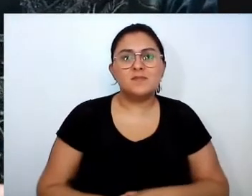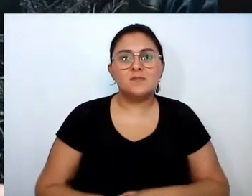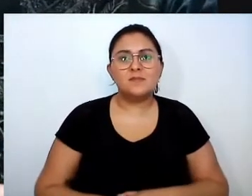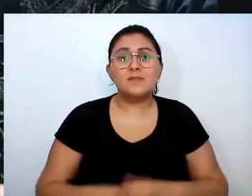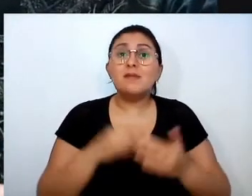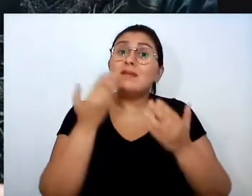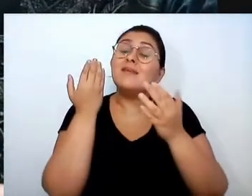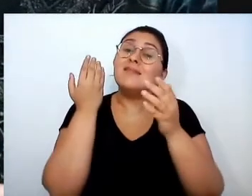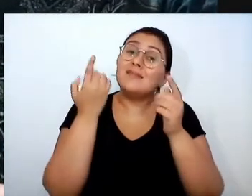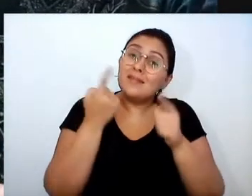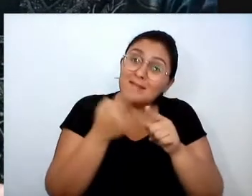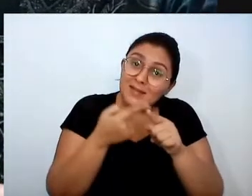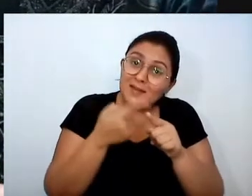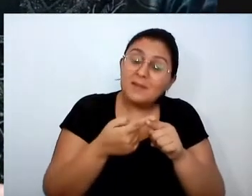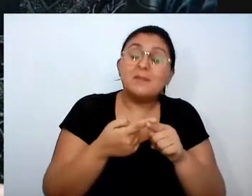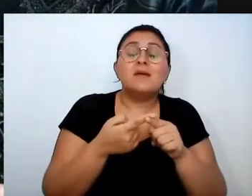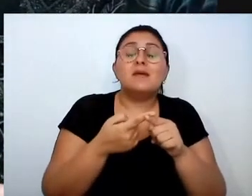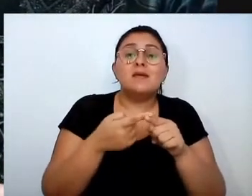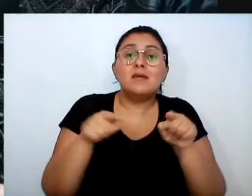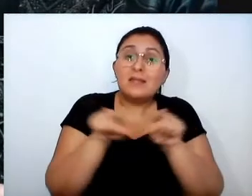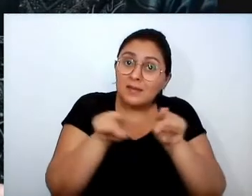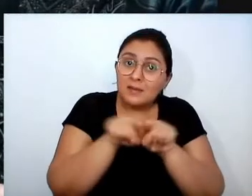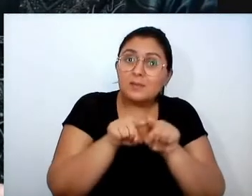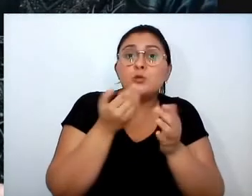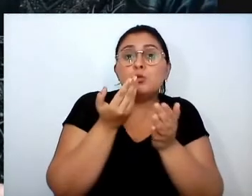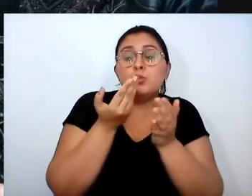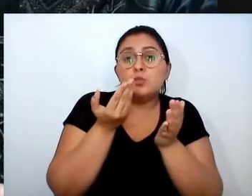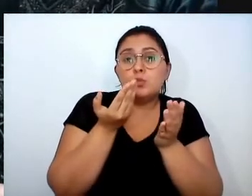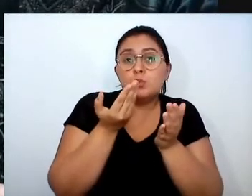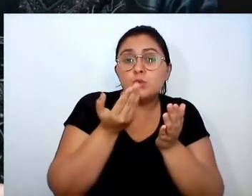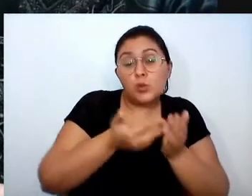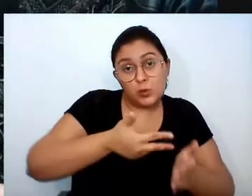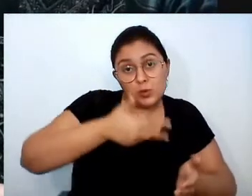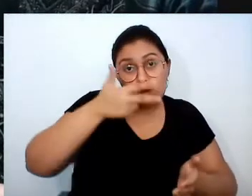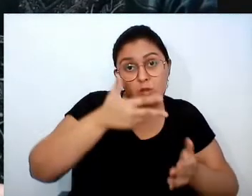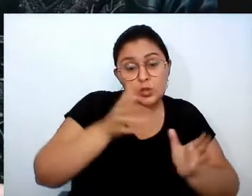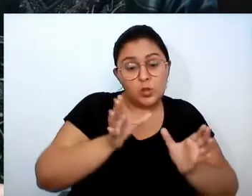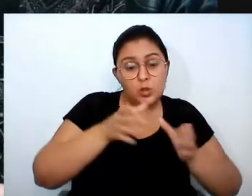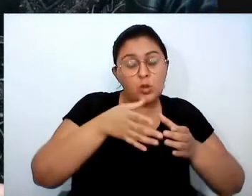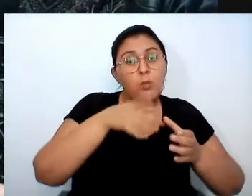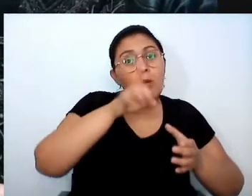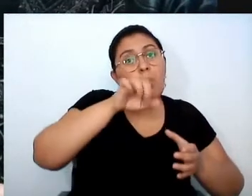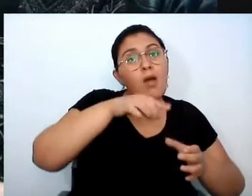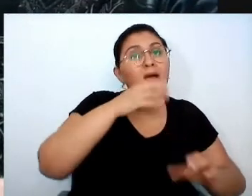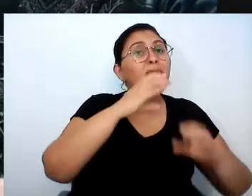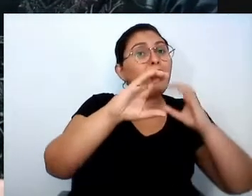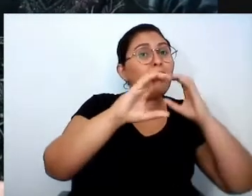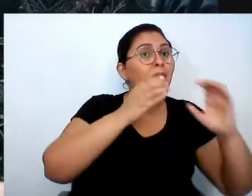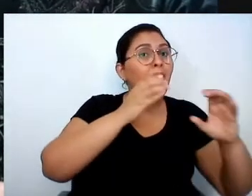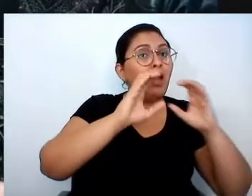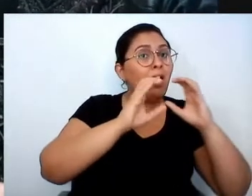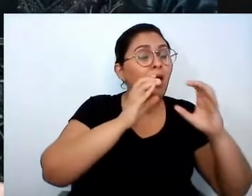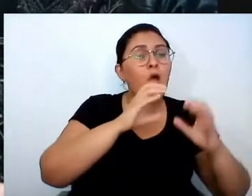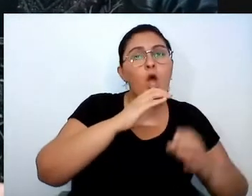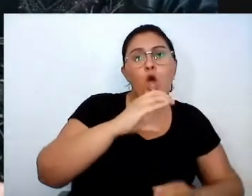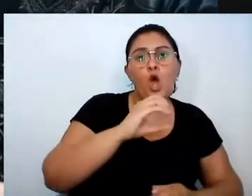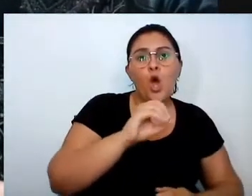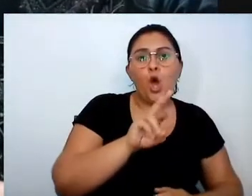E depois eu ingressei também na banda Braille, né? Terceiro grupo. Não, o terceiro grupo, na verdade, foi o